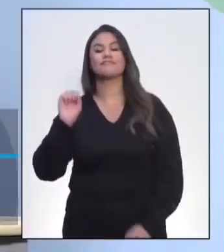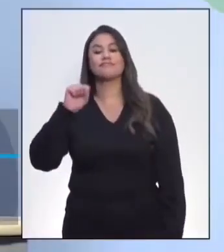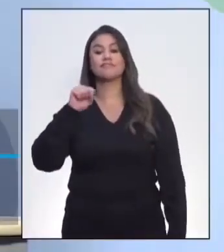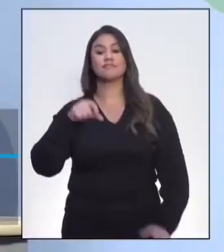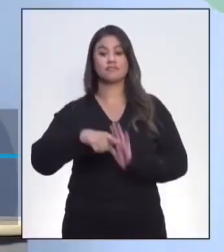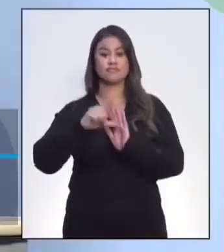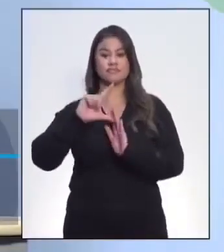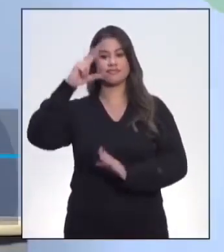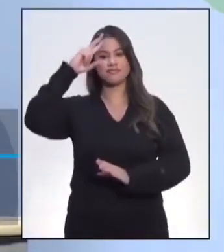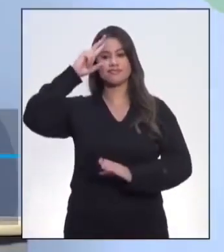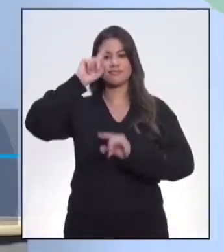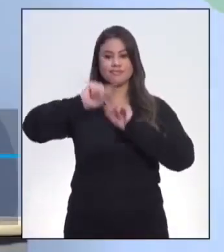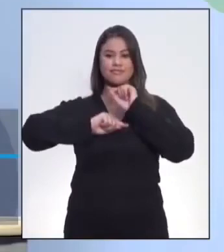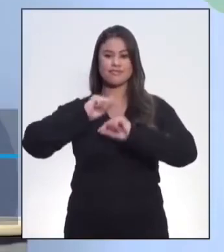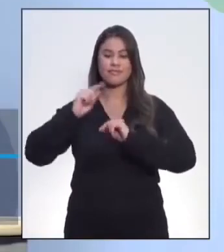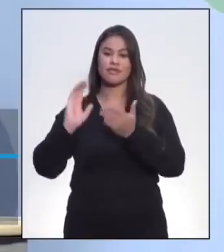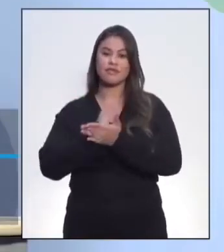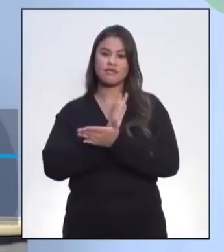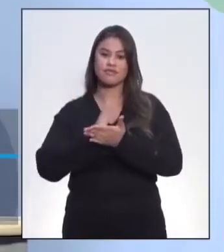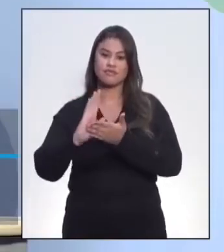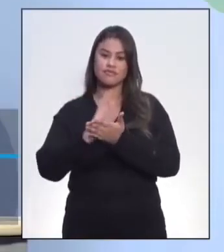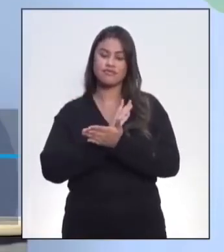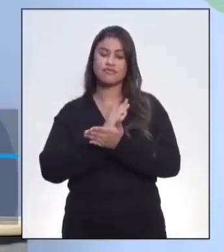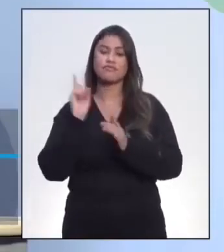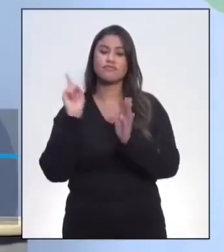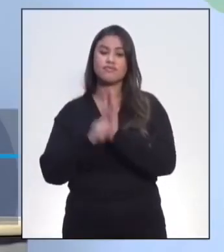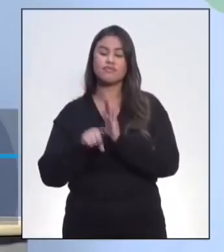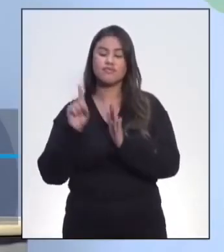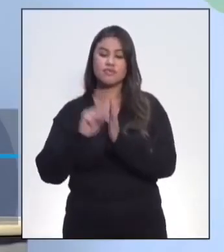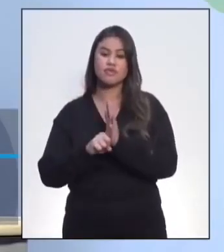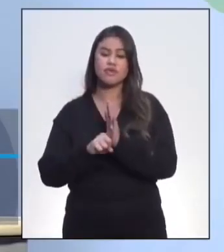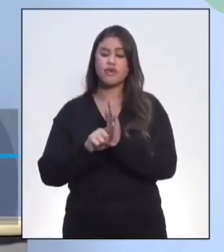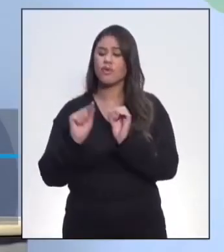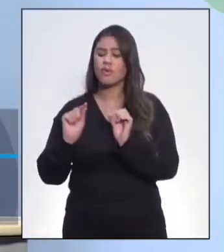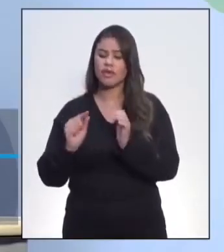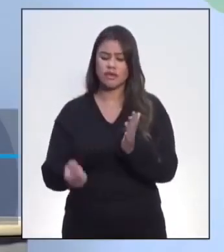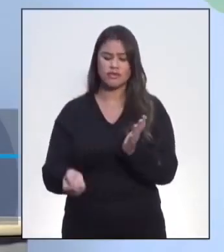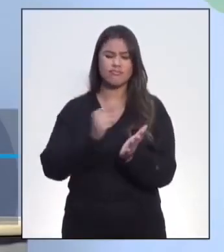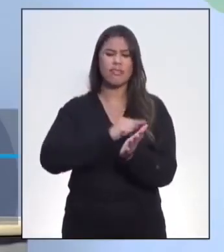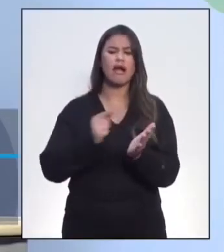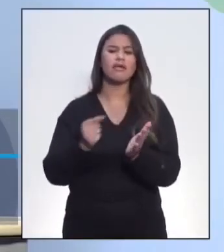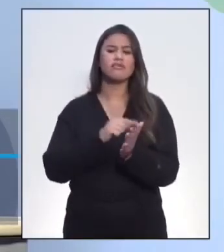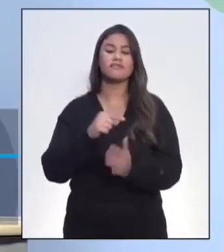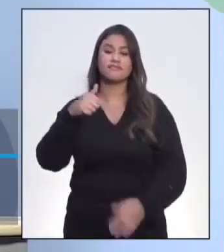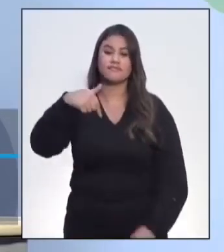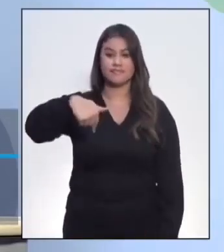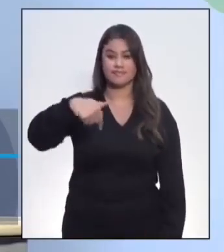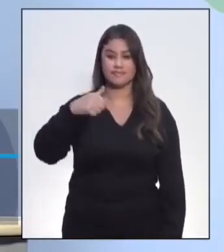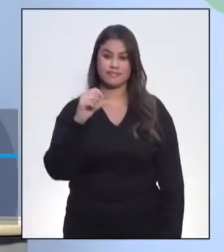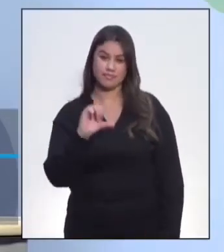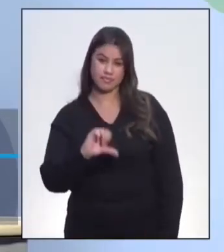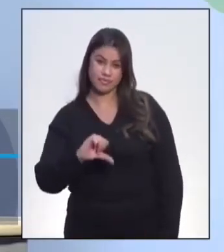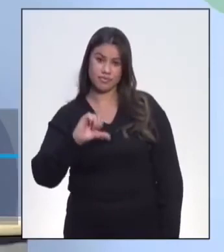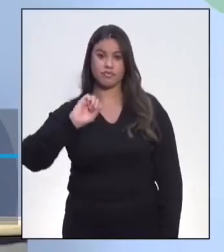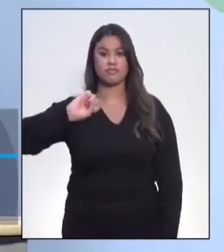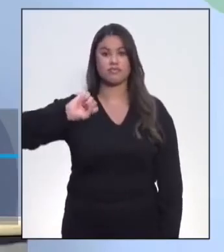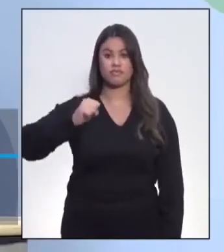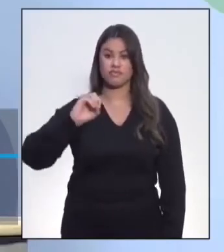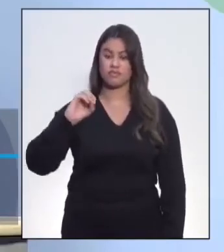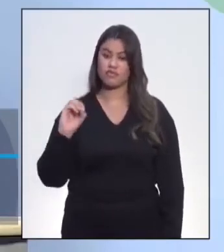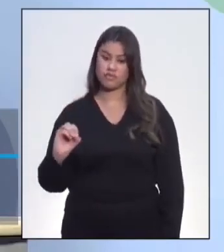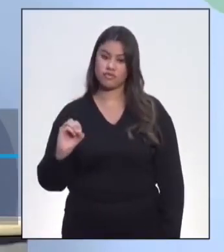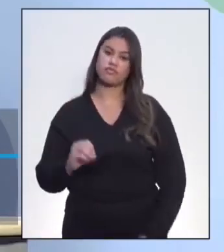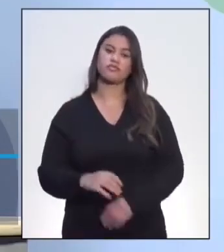para lembrar que tem gente já perguntando a página 79 e 80. E também tem aluno já falando,